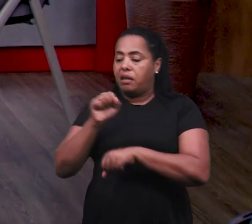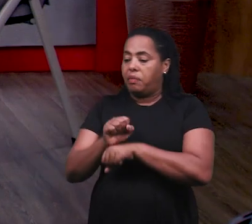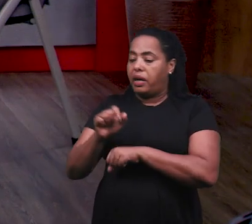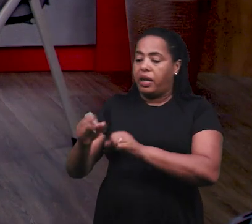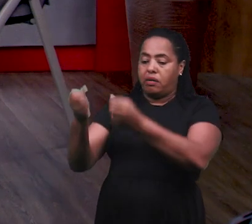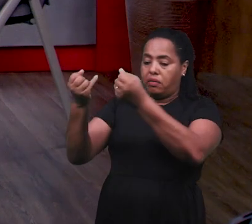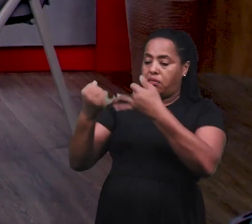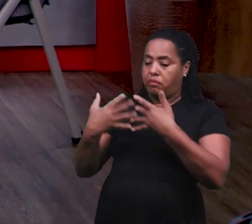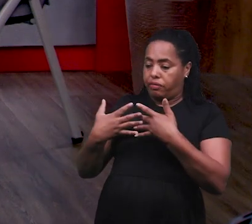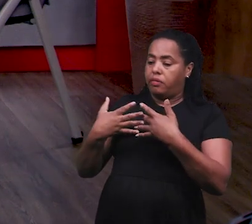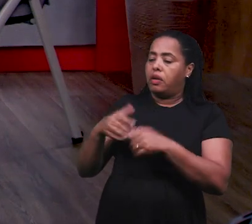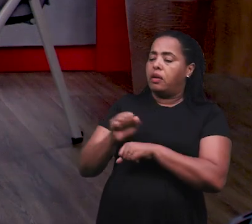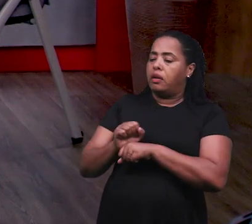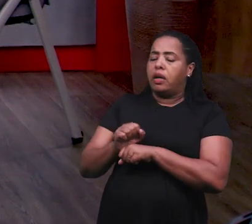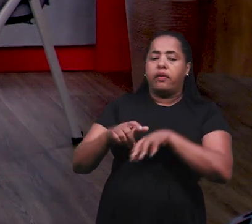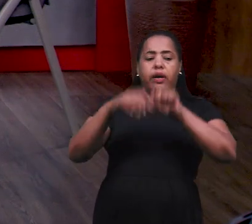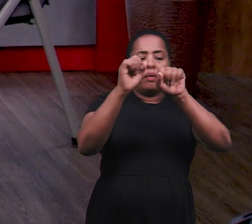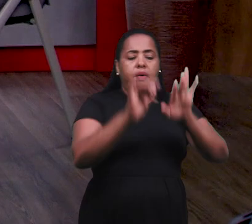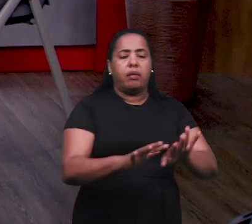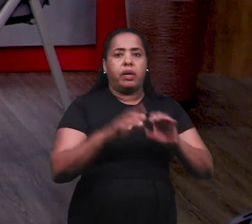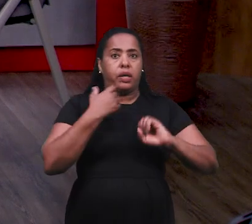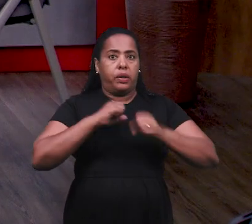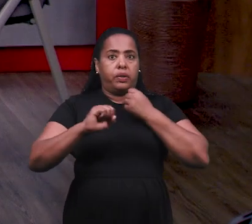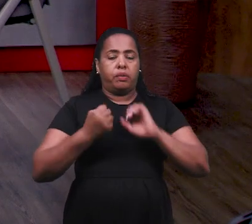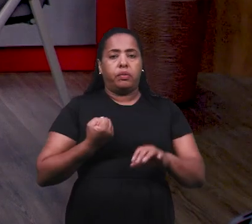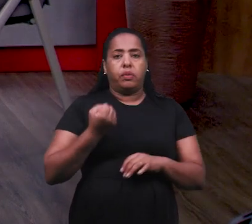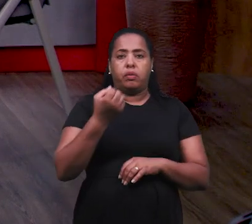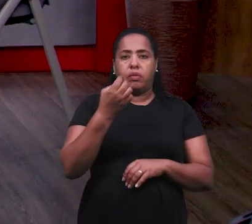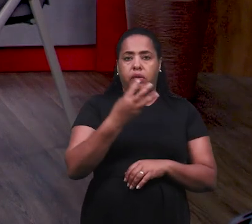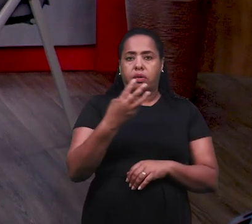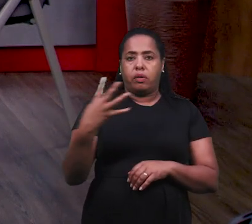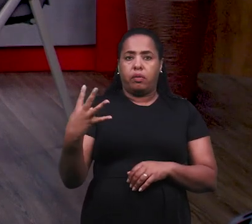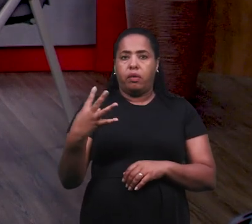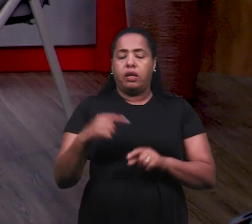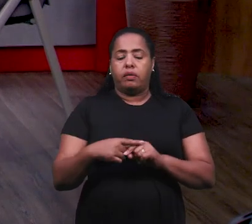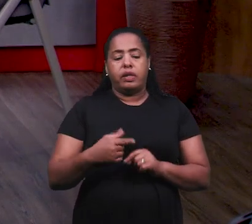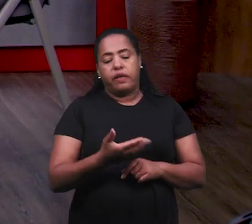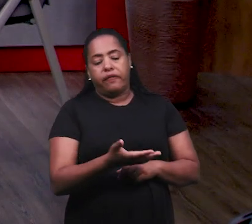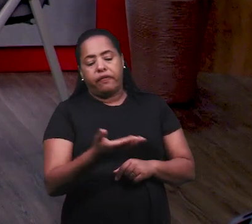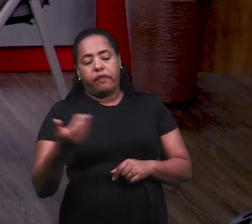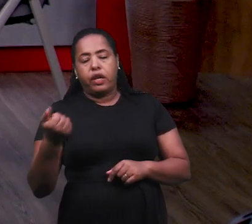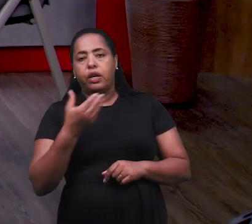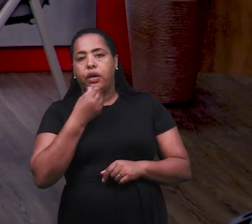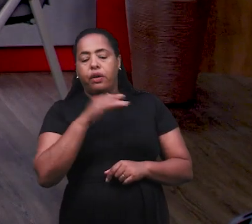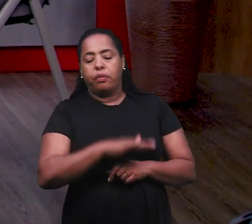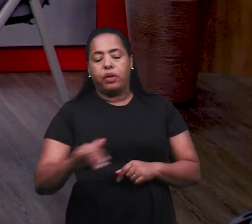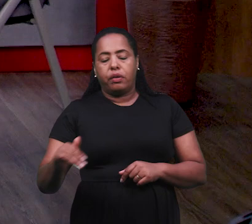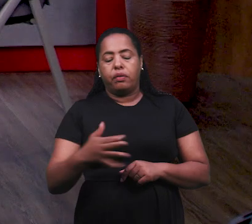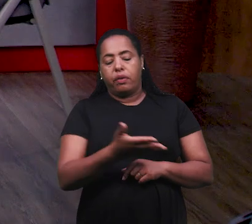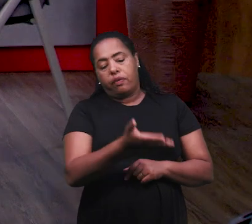uma bênção. Até um salmo, né, que está no Salmo 34, fala assim: vinde, meninos,